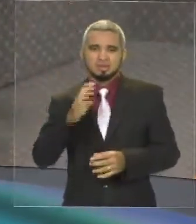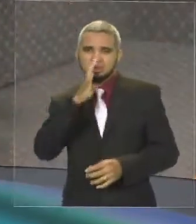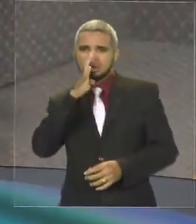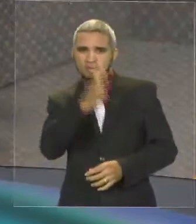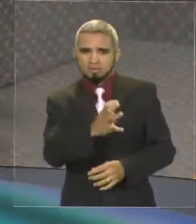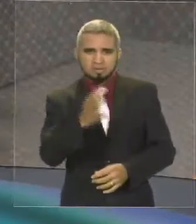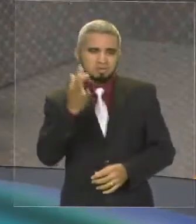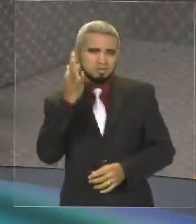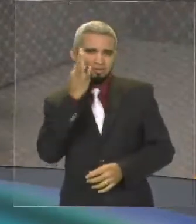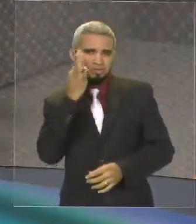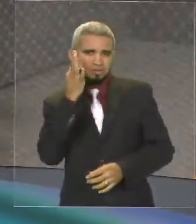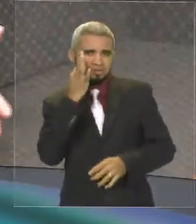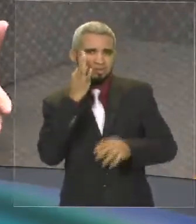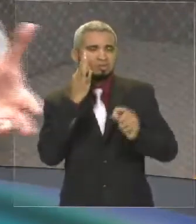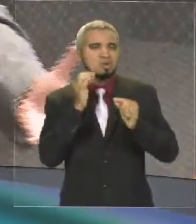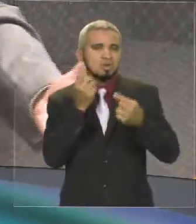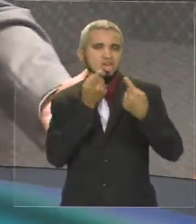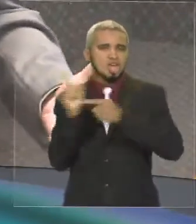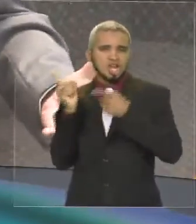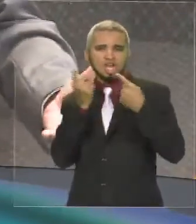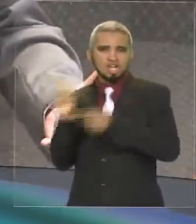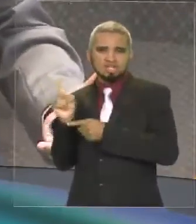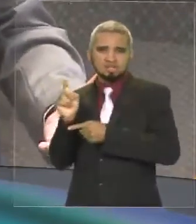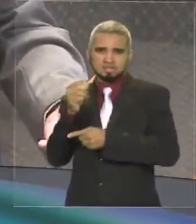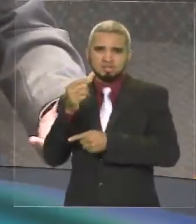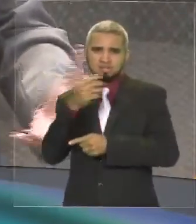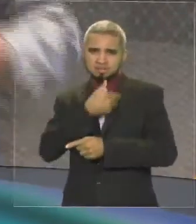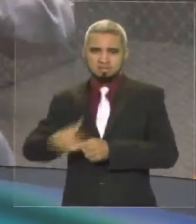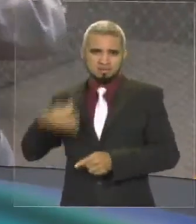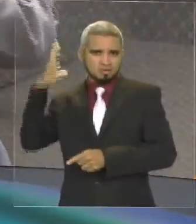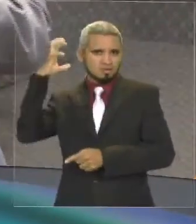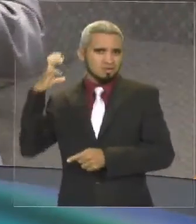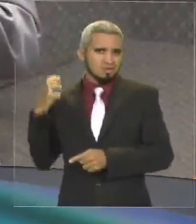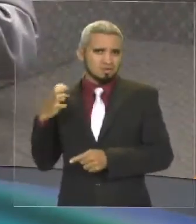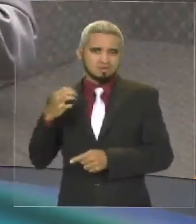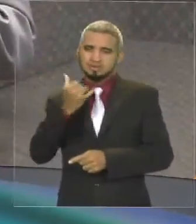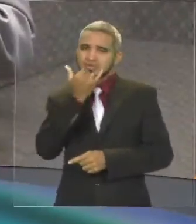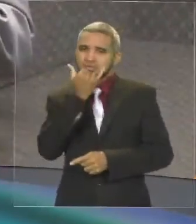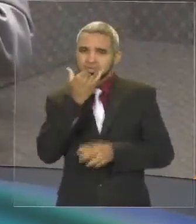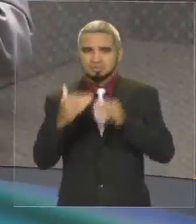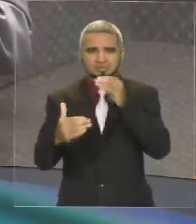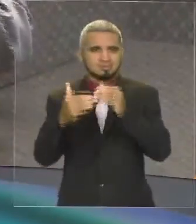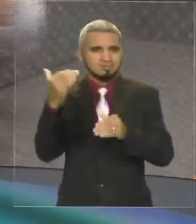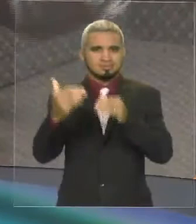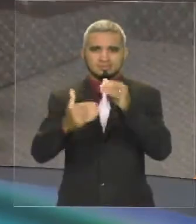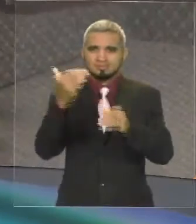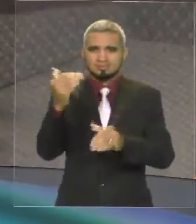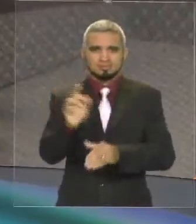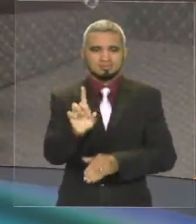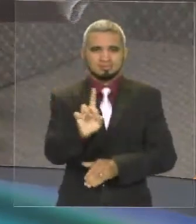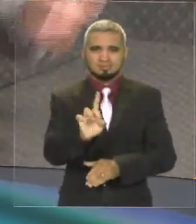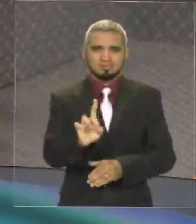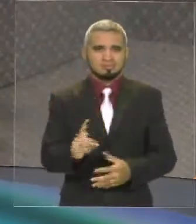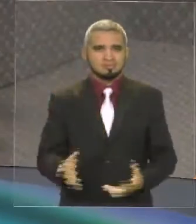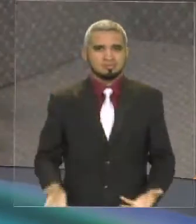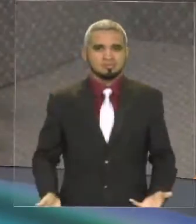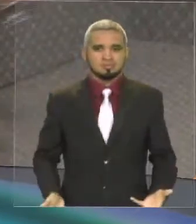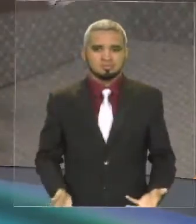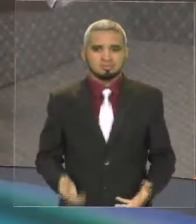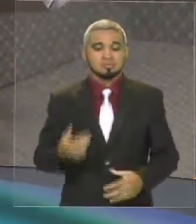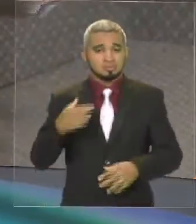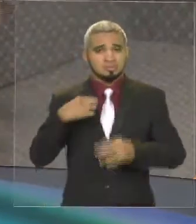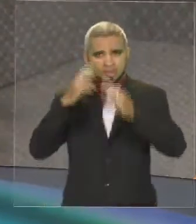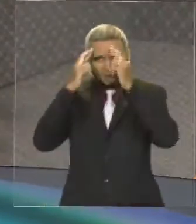governo anterior, eu não concordo. Não é a minha maneira de ser. Eu respeito aqui e tenho um